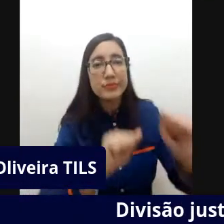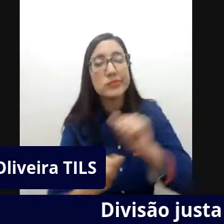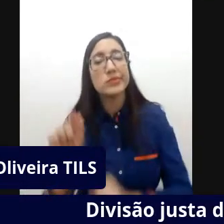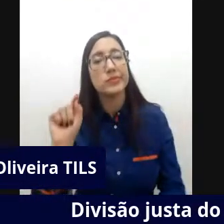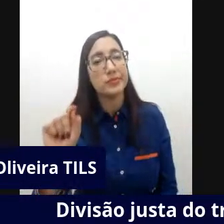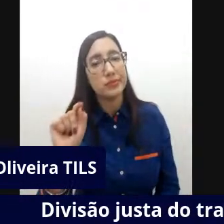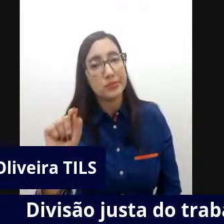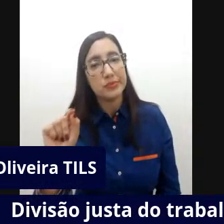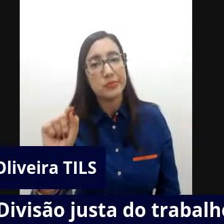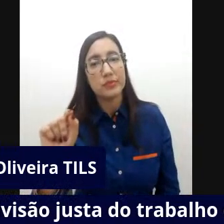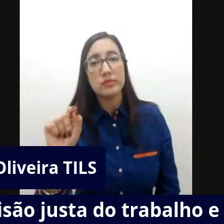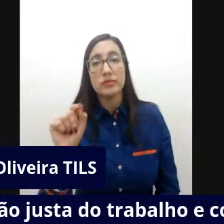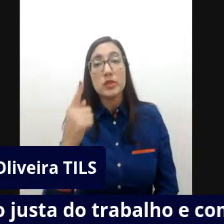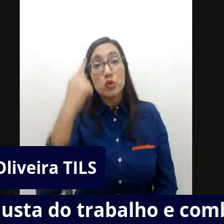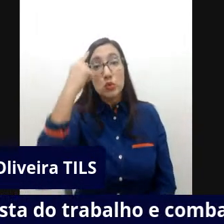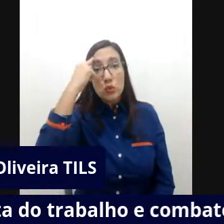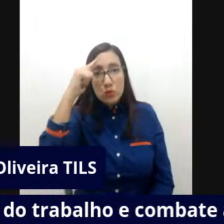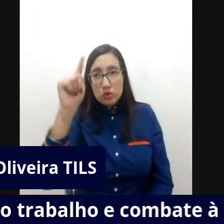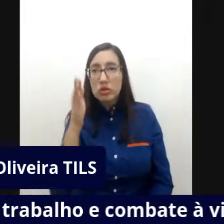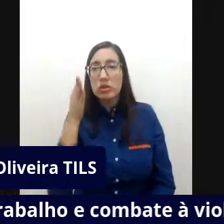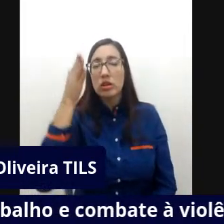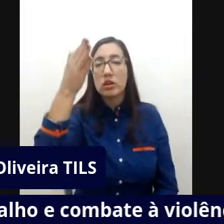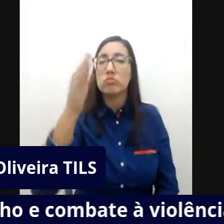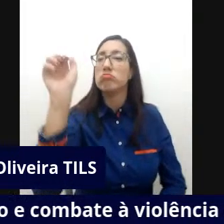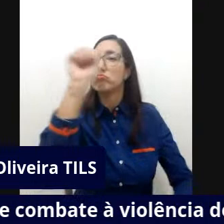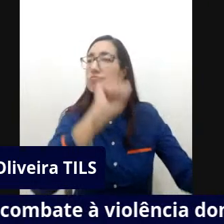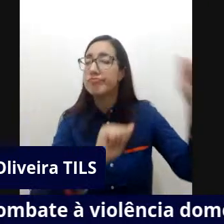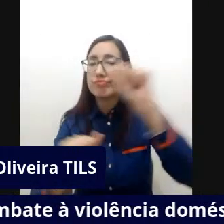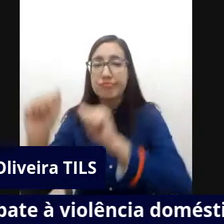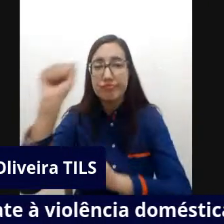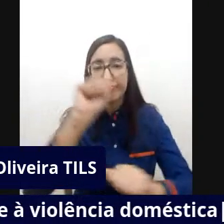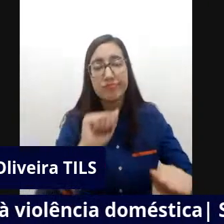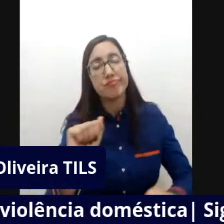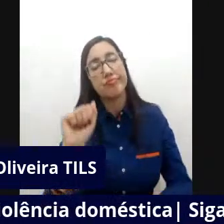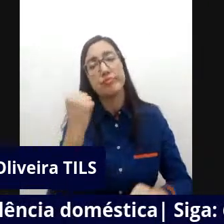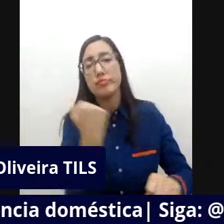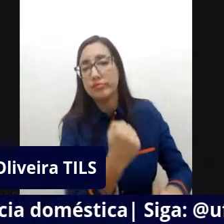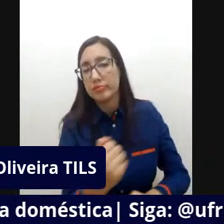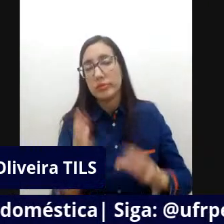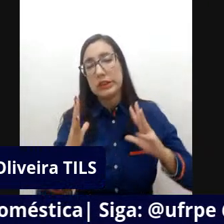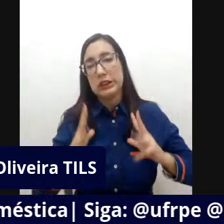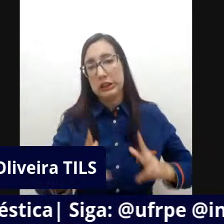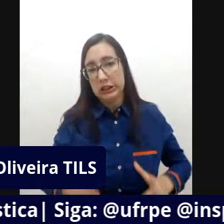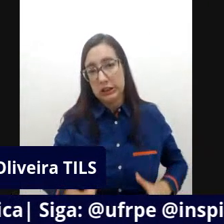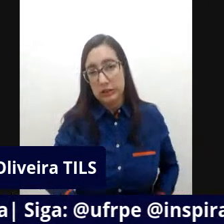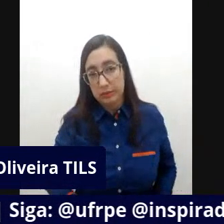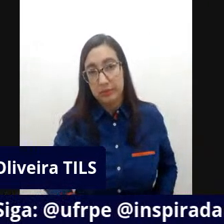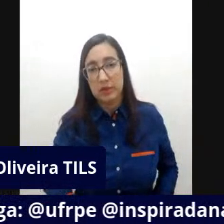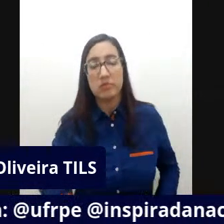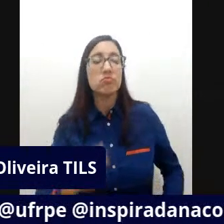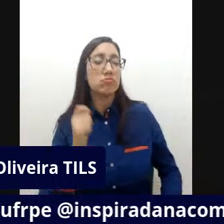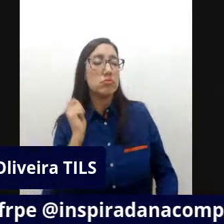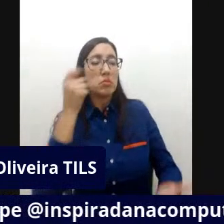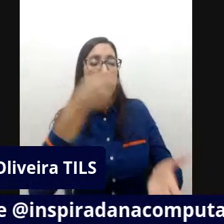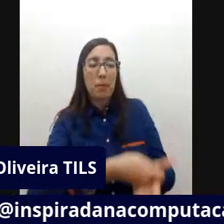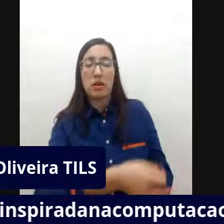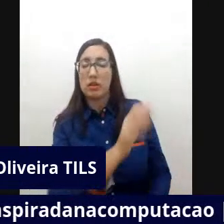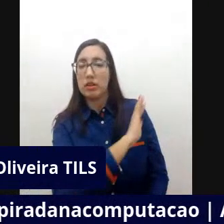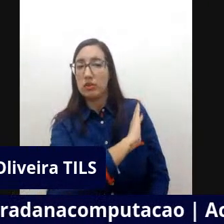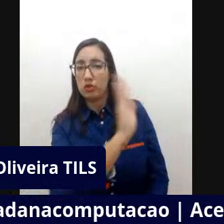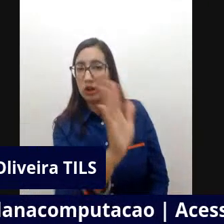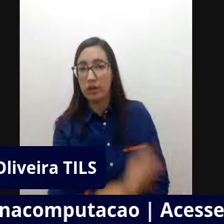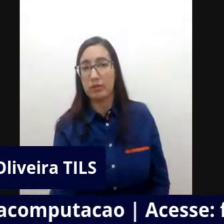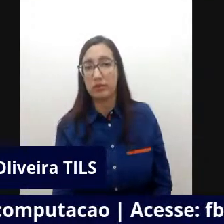limitada. Ela vai pagar INSS, sim, mas ela nunca vai ter FGTS. Se ela engravidar, quando